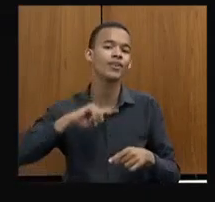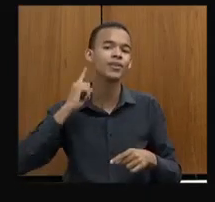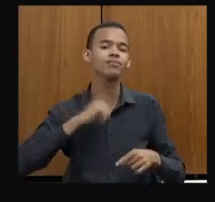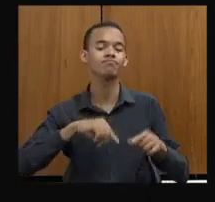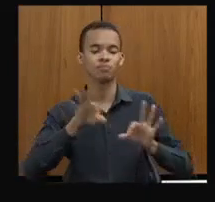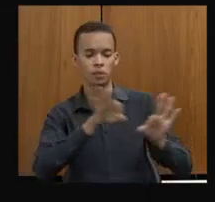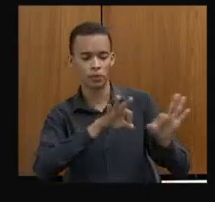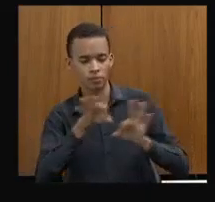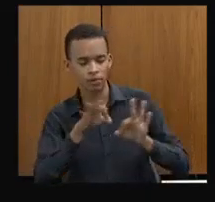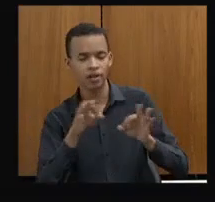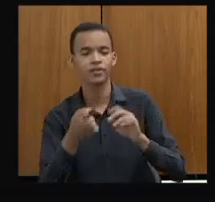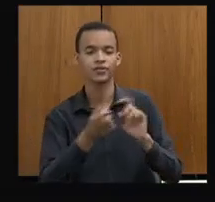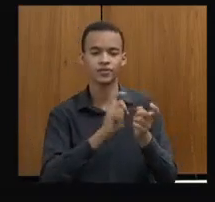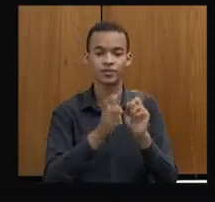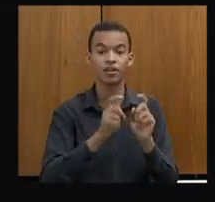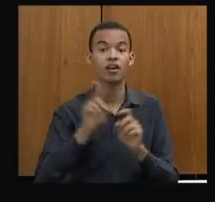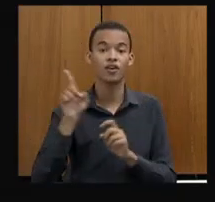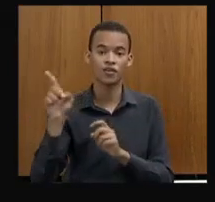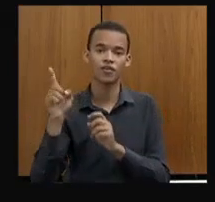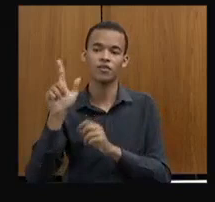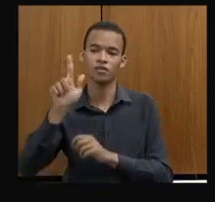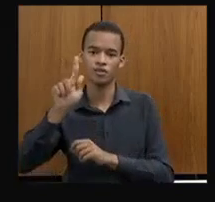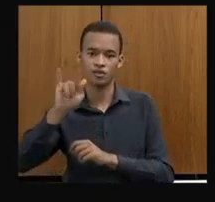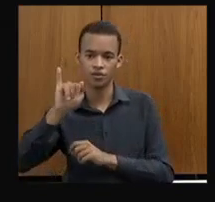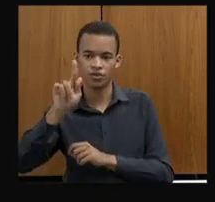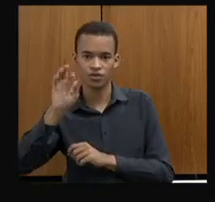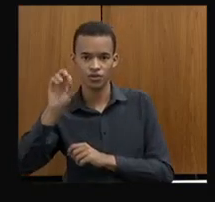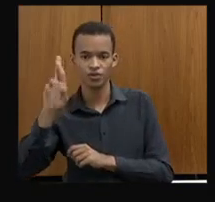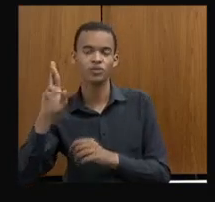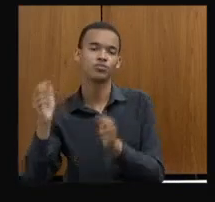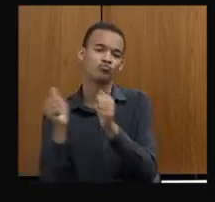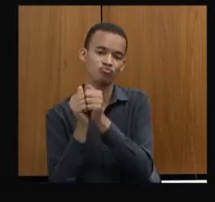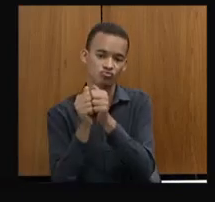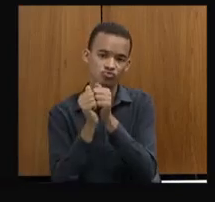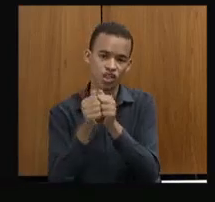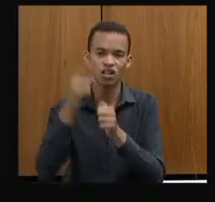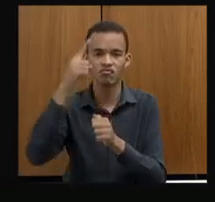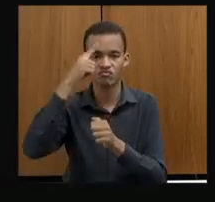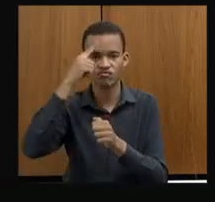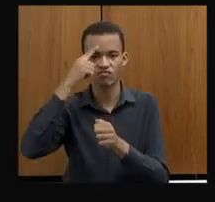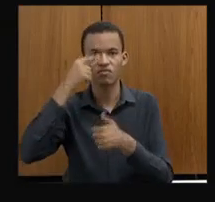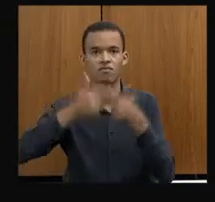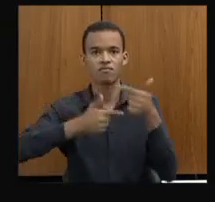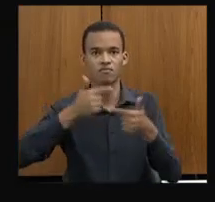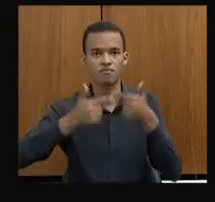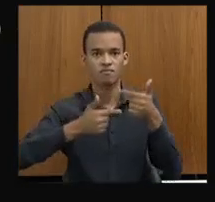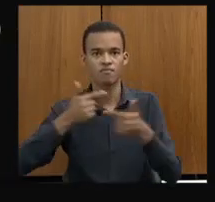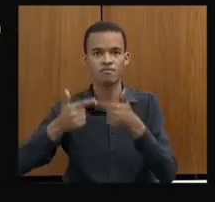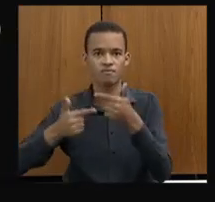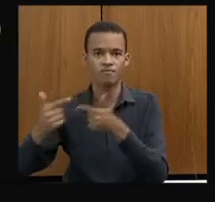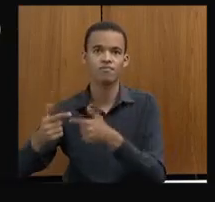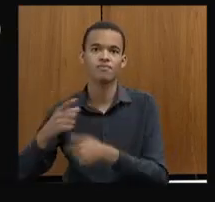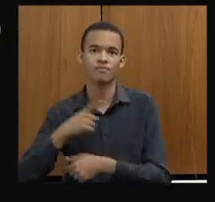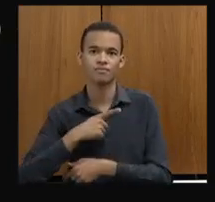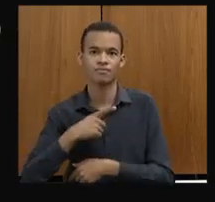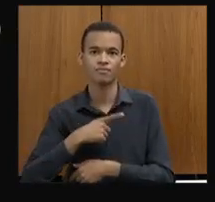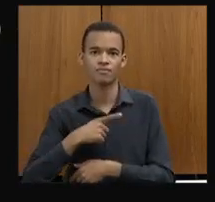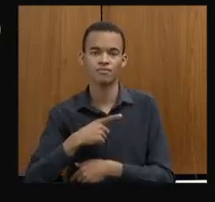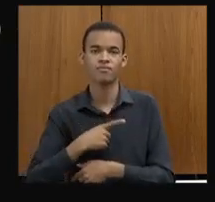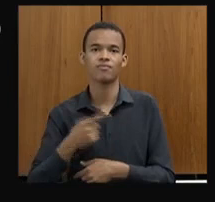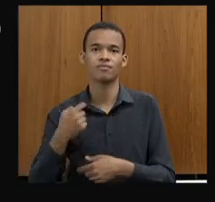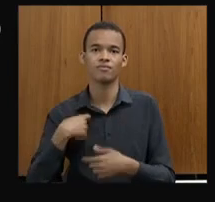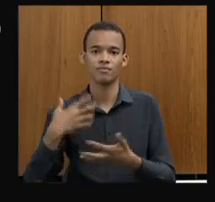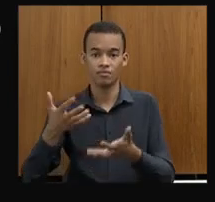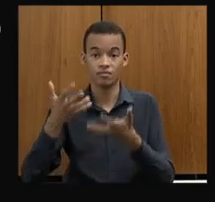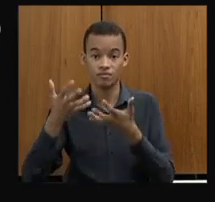de planejamento e Igor quase no nosso dia a dia do trabalho do nosso mandato para estar junto a esse governo que